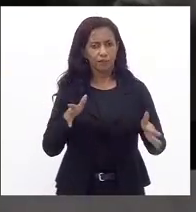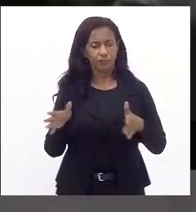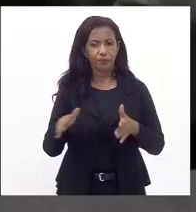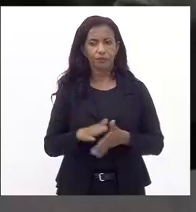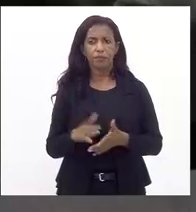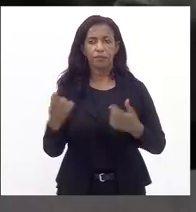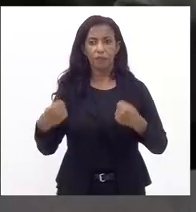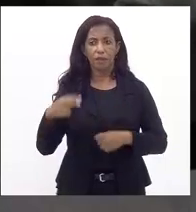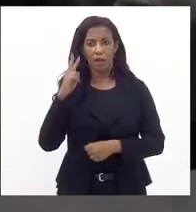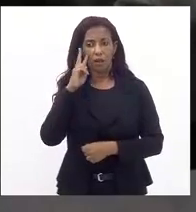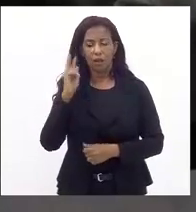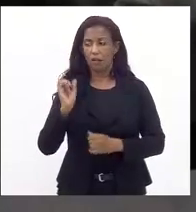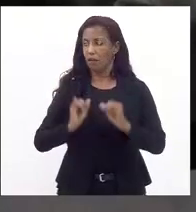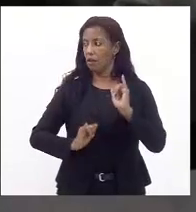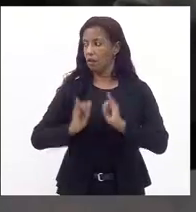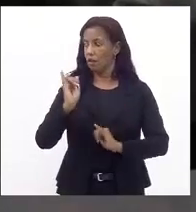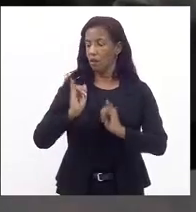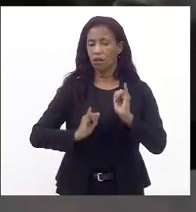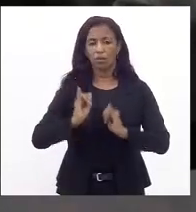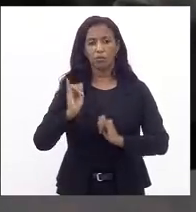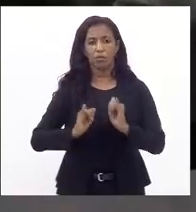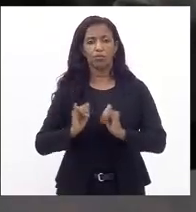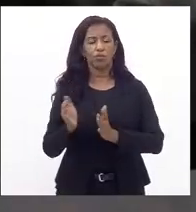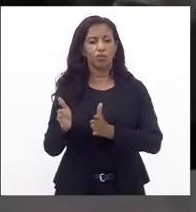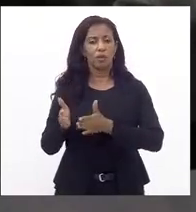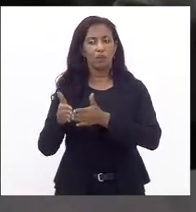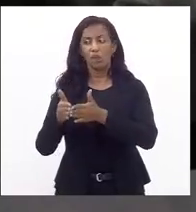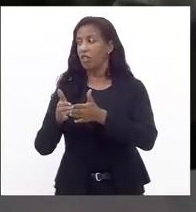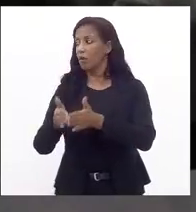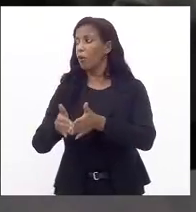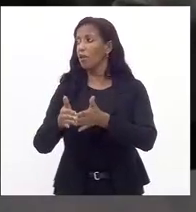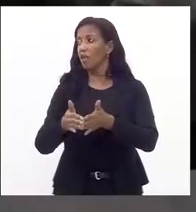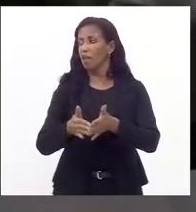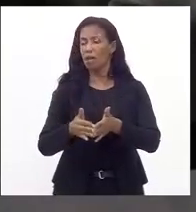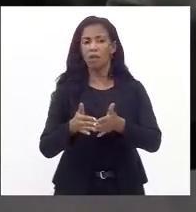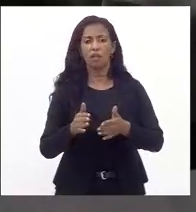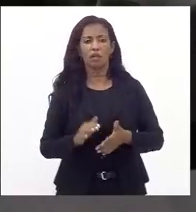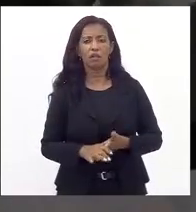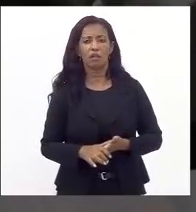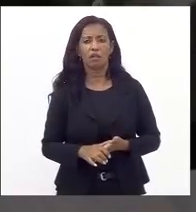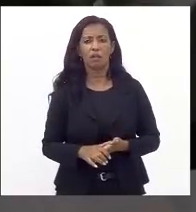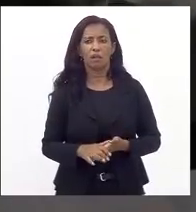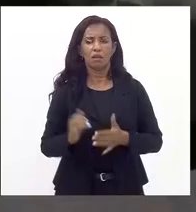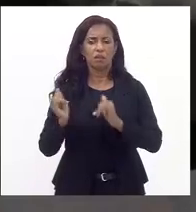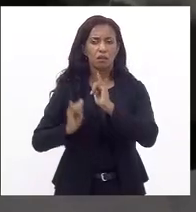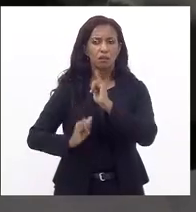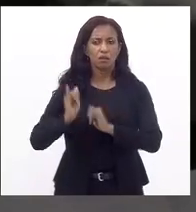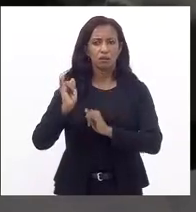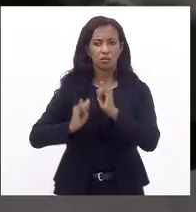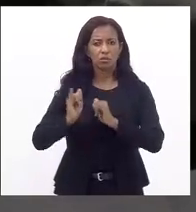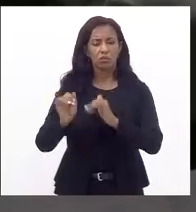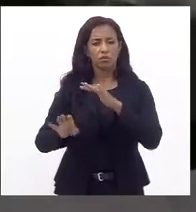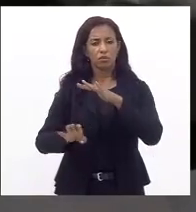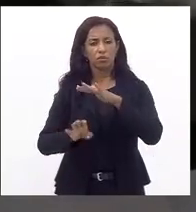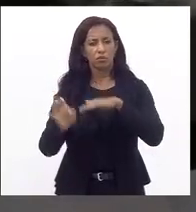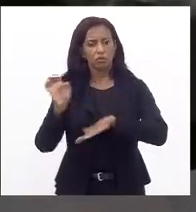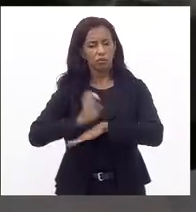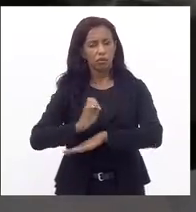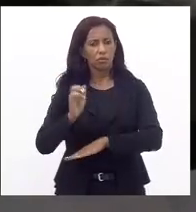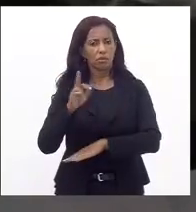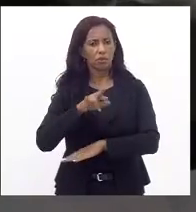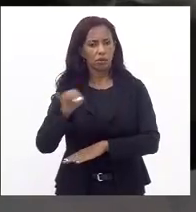precisamos de ver a nossa indústria naval precisamos voltar a fomentar essa indústria no estado do Rio de Janeiro